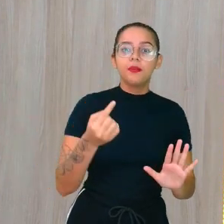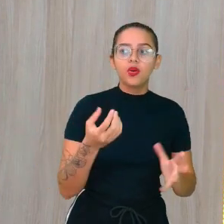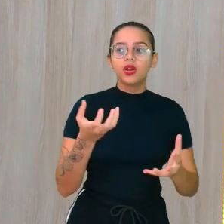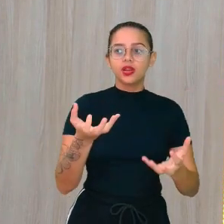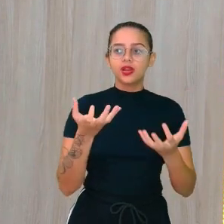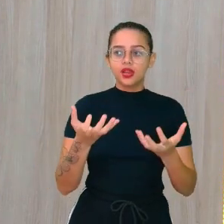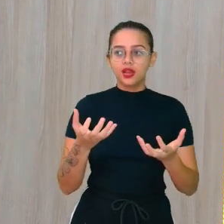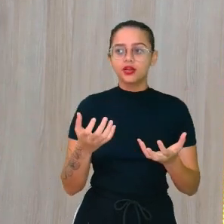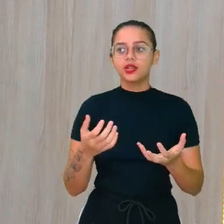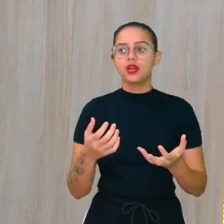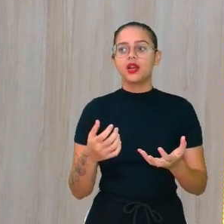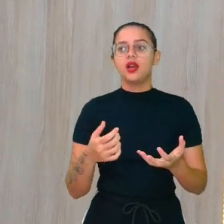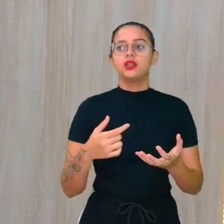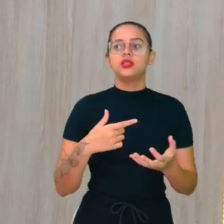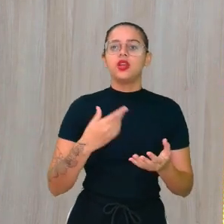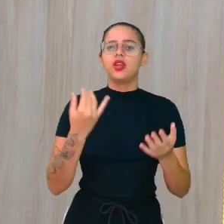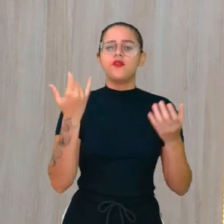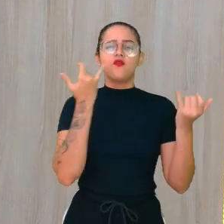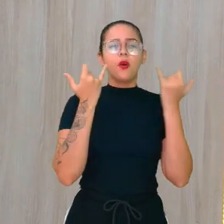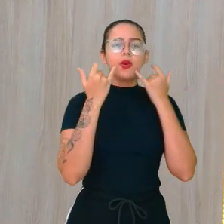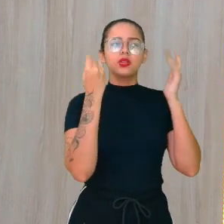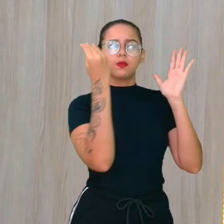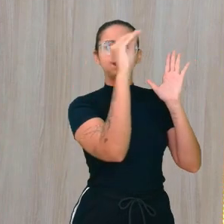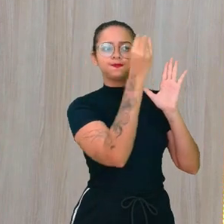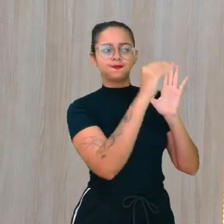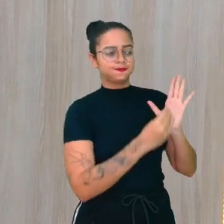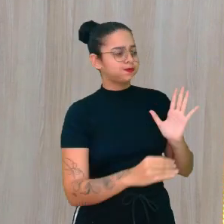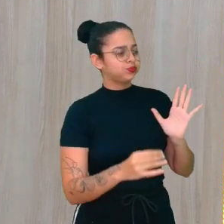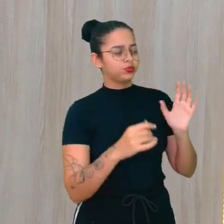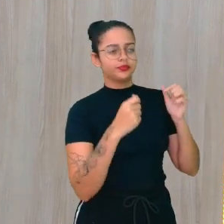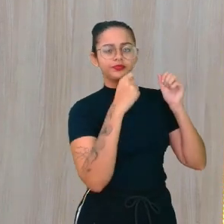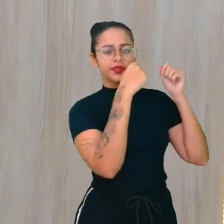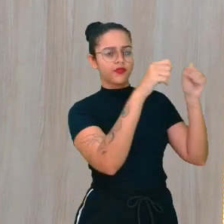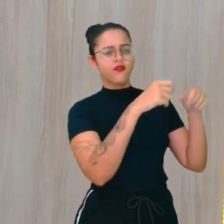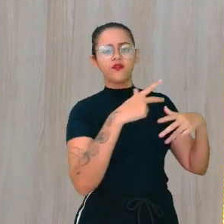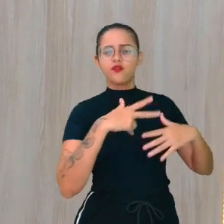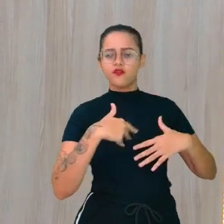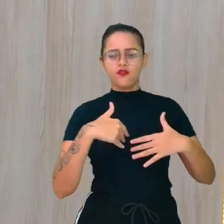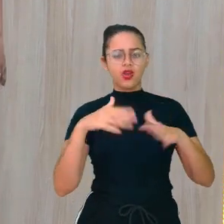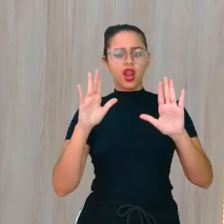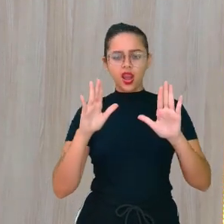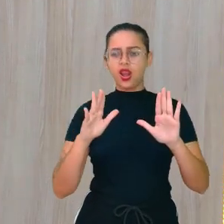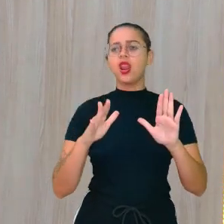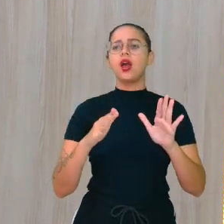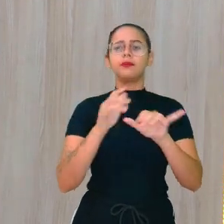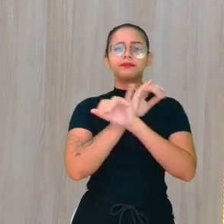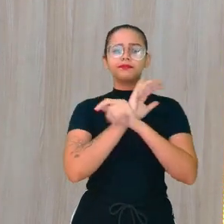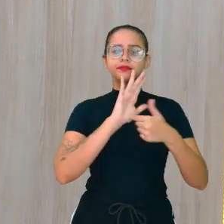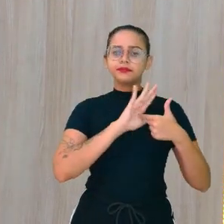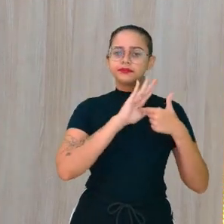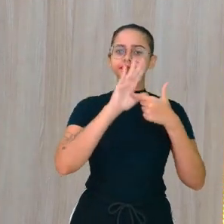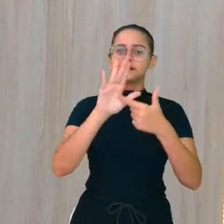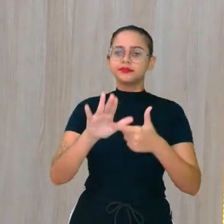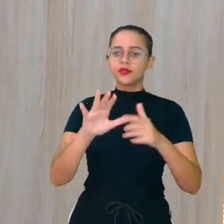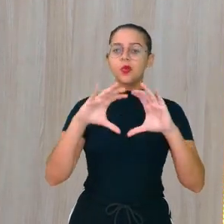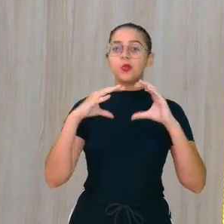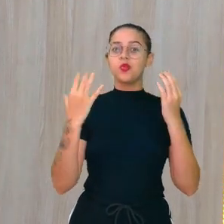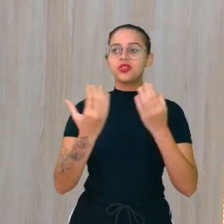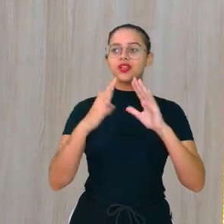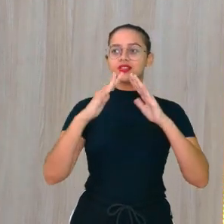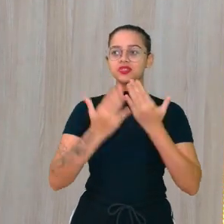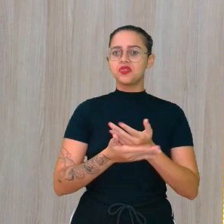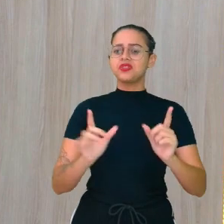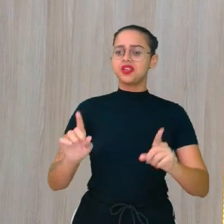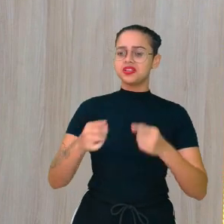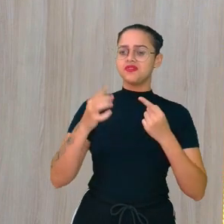gente coloque a informação para fora, né? Então vai lá e expõe aí para a comunidade escolar. É um desafio